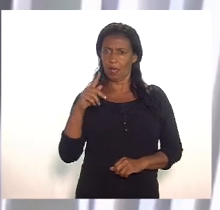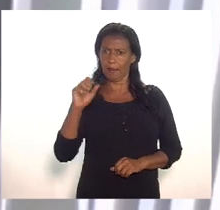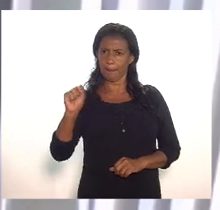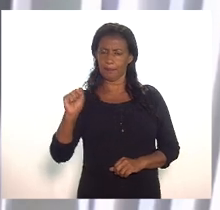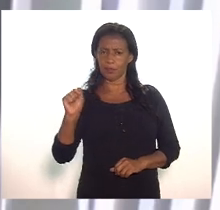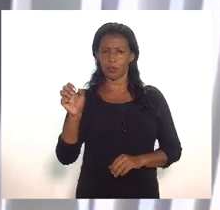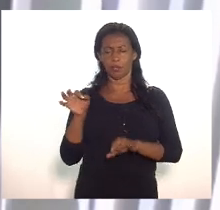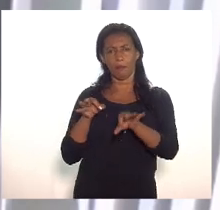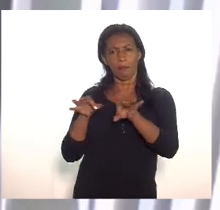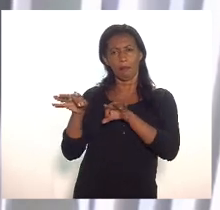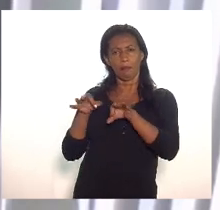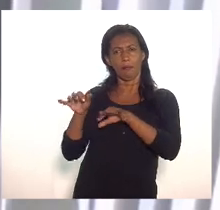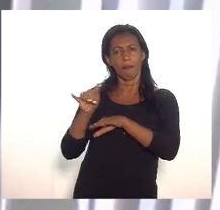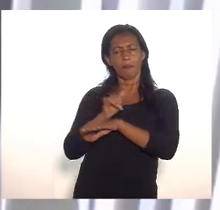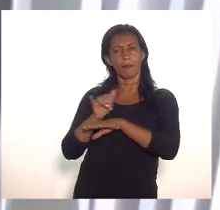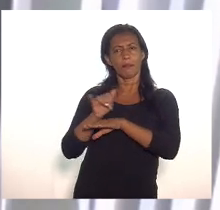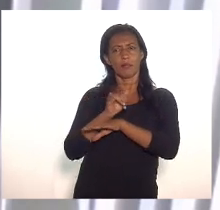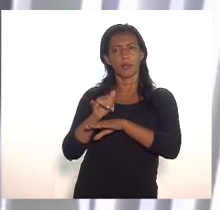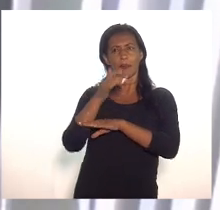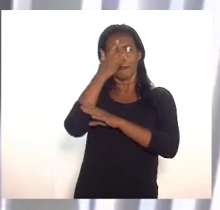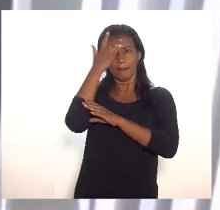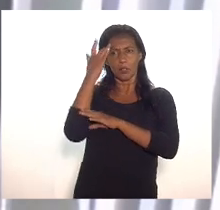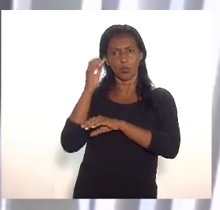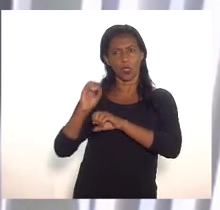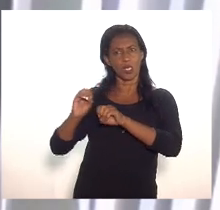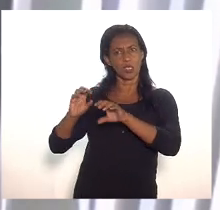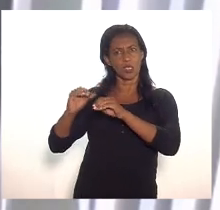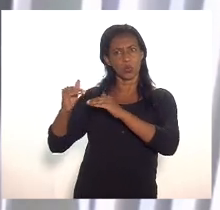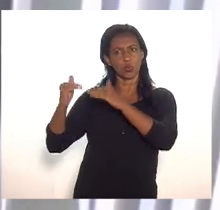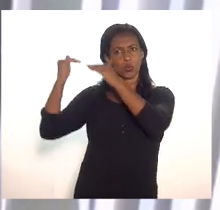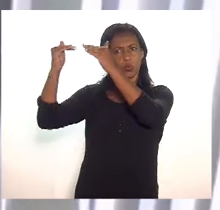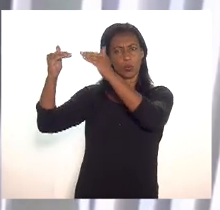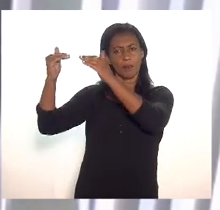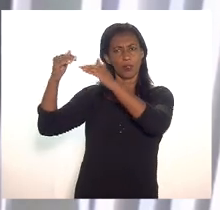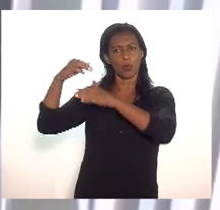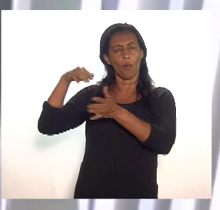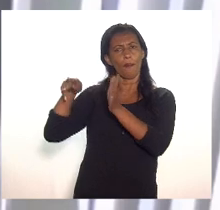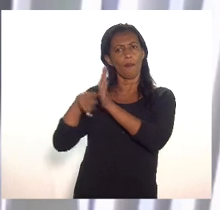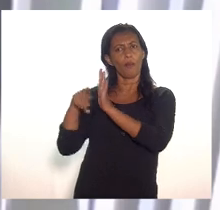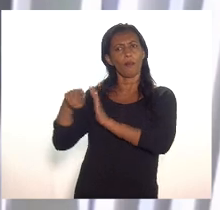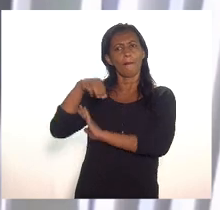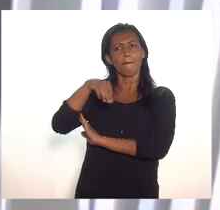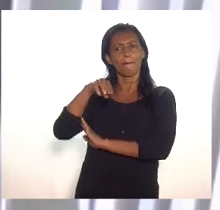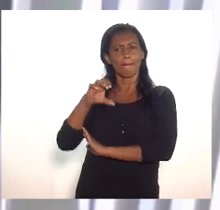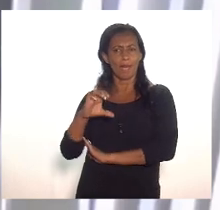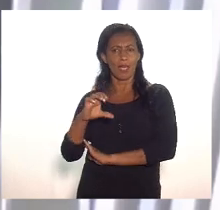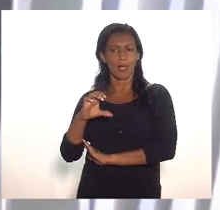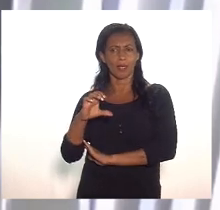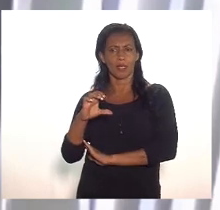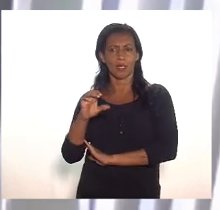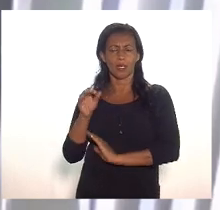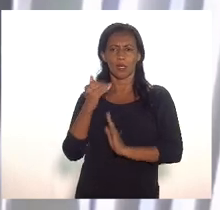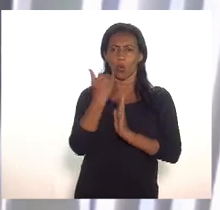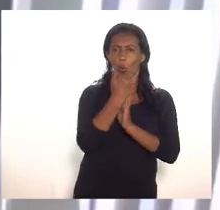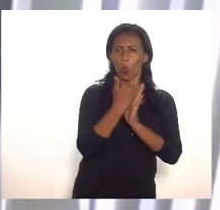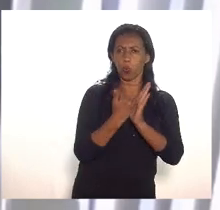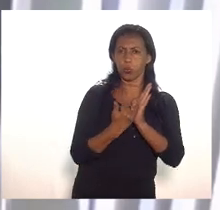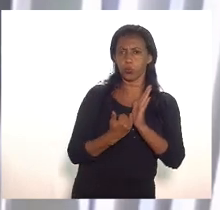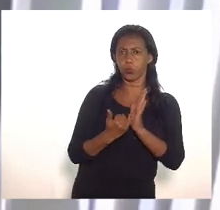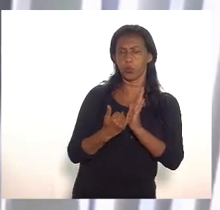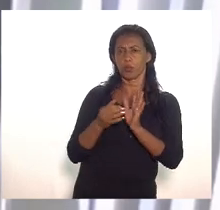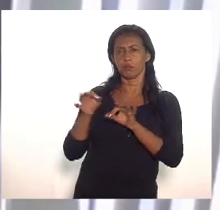o Aperfeiçoamento do Pessoal do Ensino Superior, que é o órgão do MEC que coordena os programas